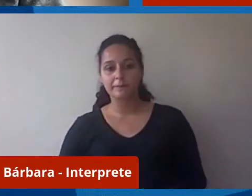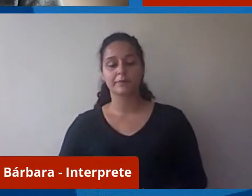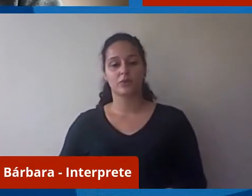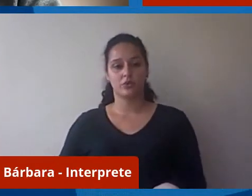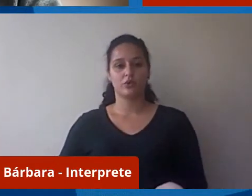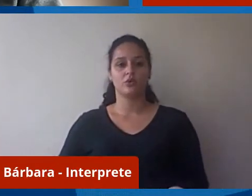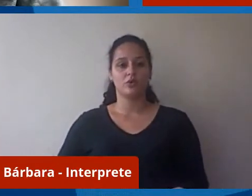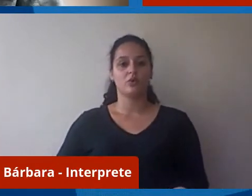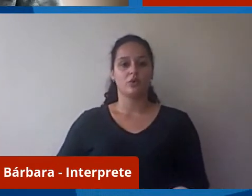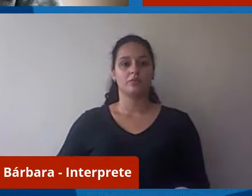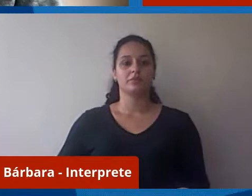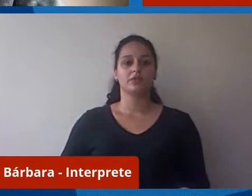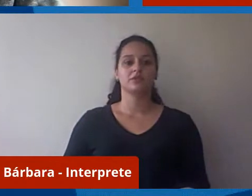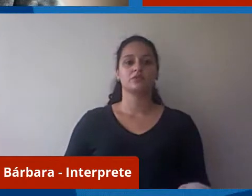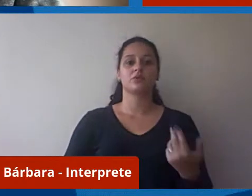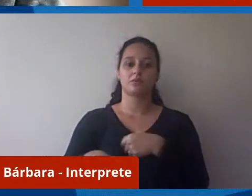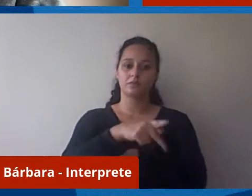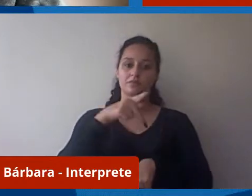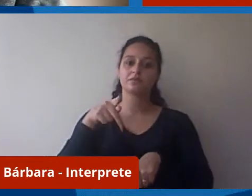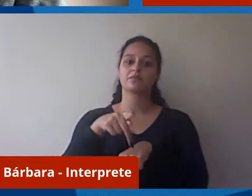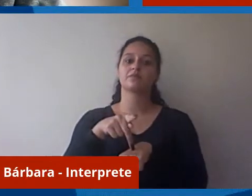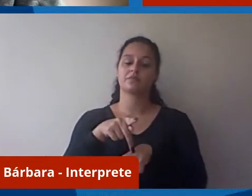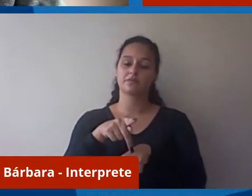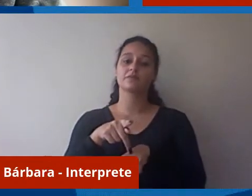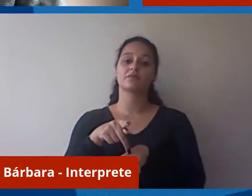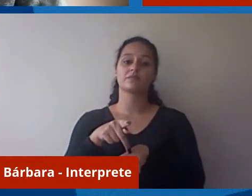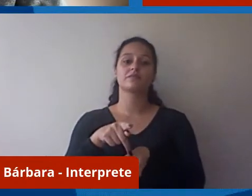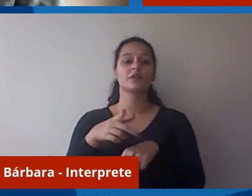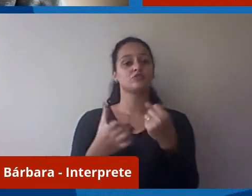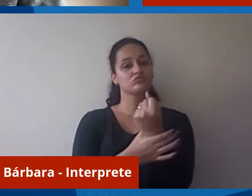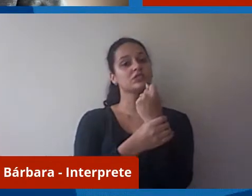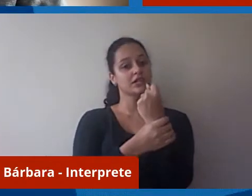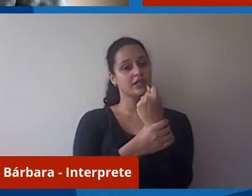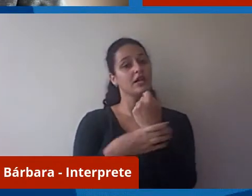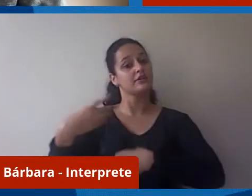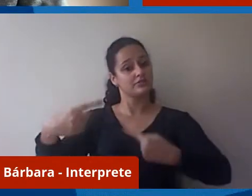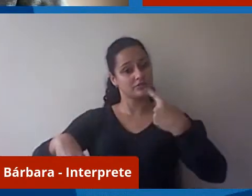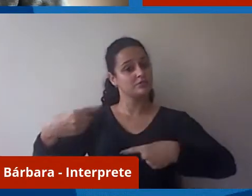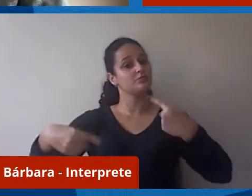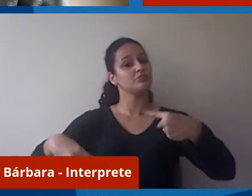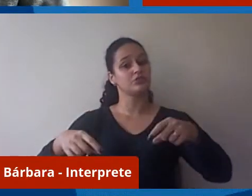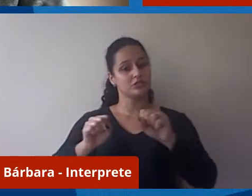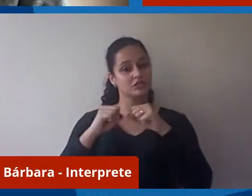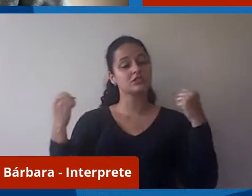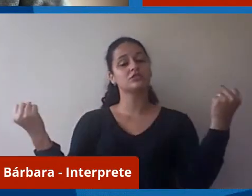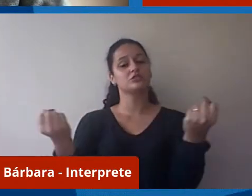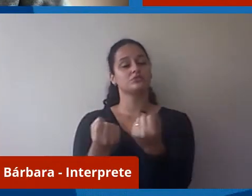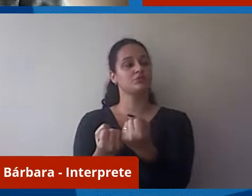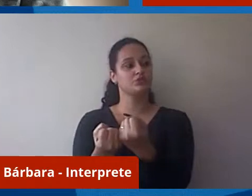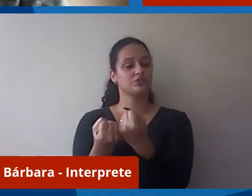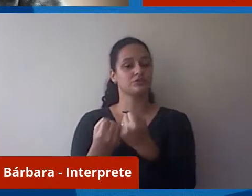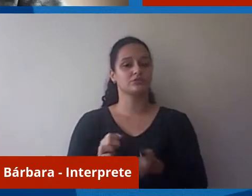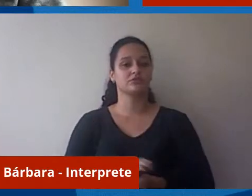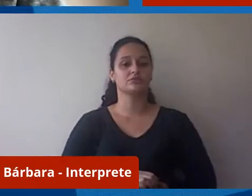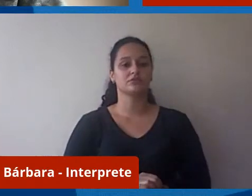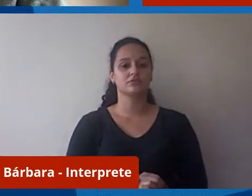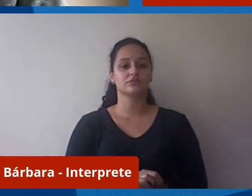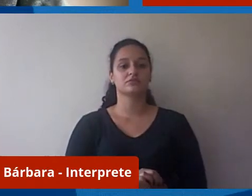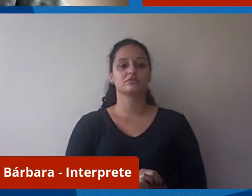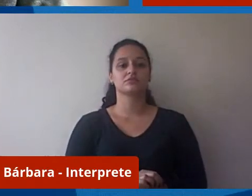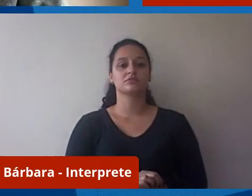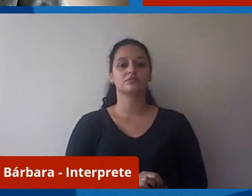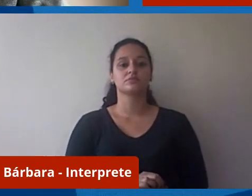crescimento econômico e uma garantia das políticas sociais. Essas três são as polarizações entre neoliberalismo